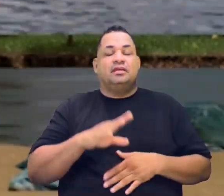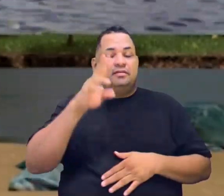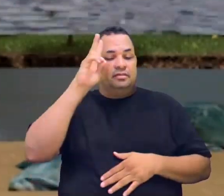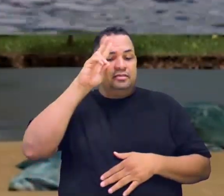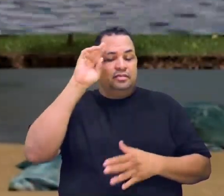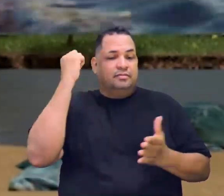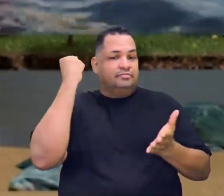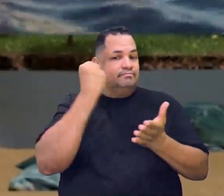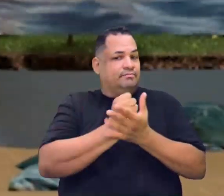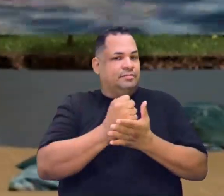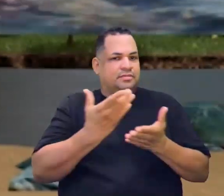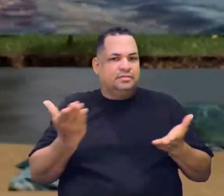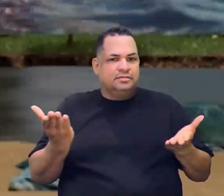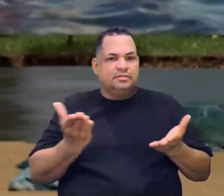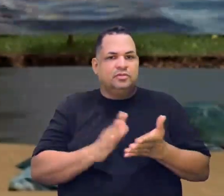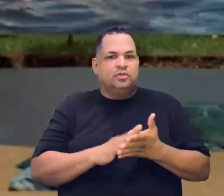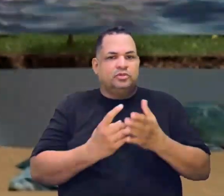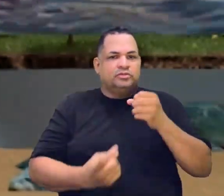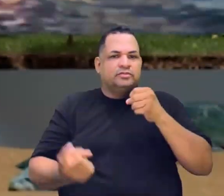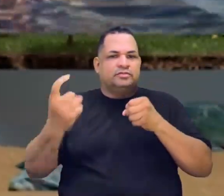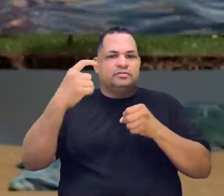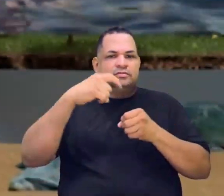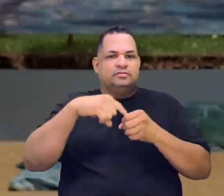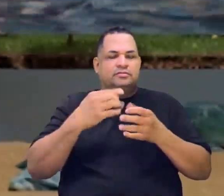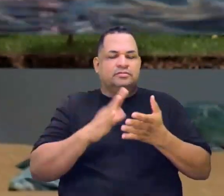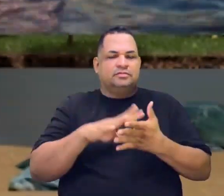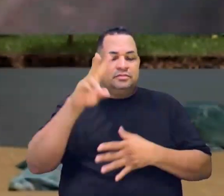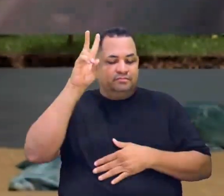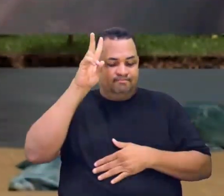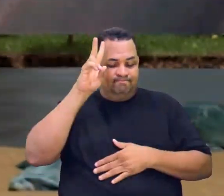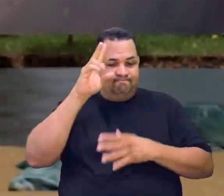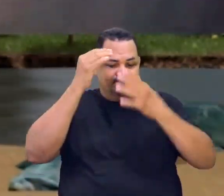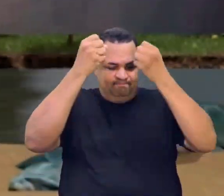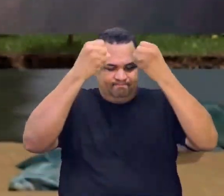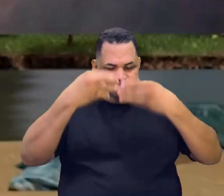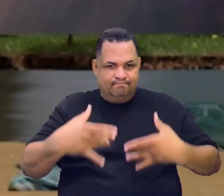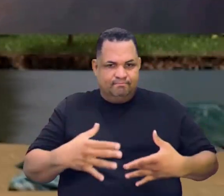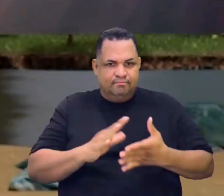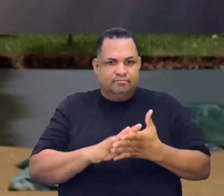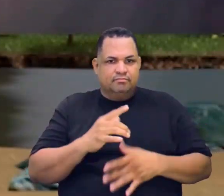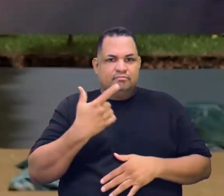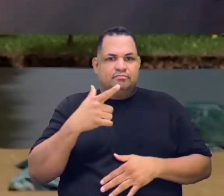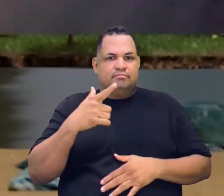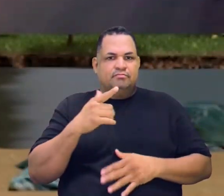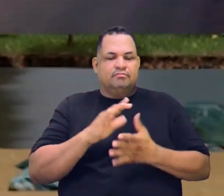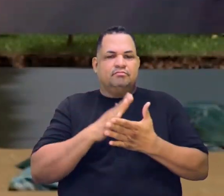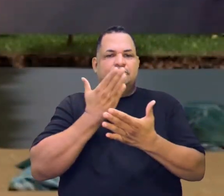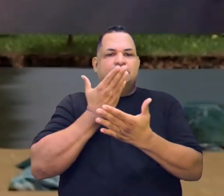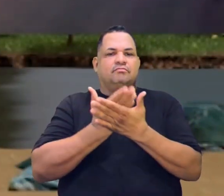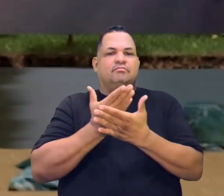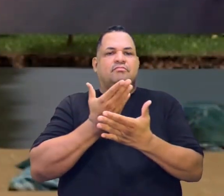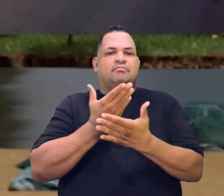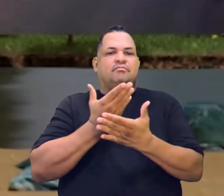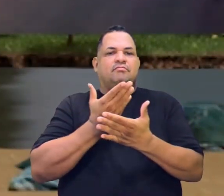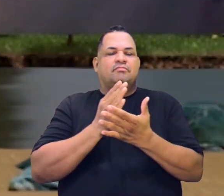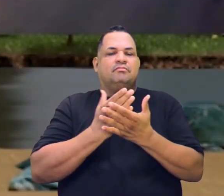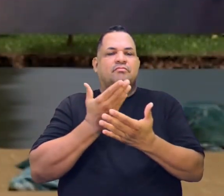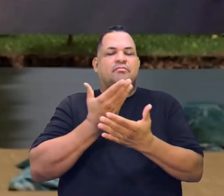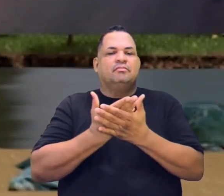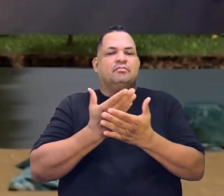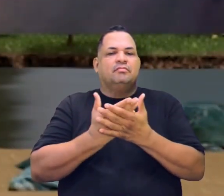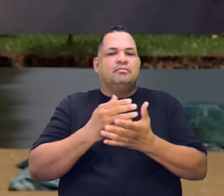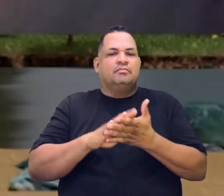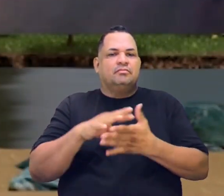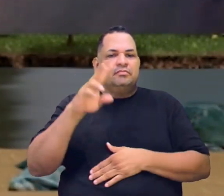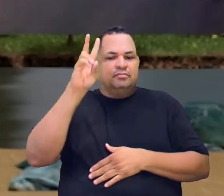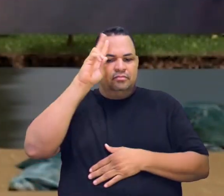e hoje estou retornando, explicando para vocês, tá bom? Que não vai haver mais a História Regional.